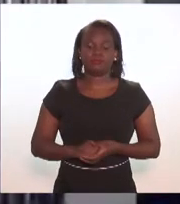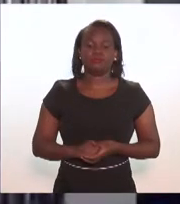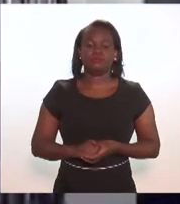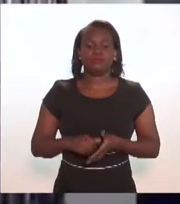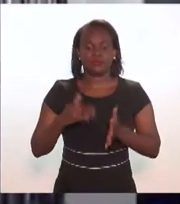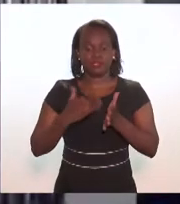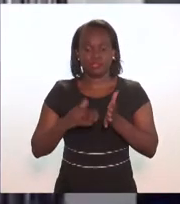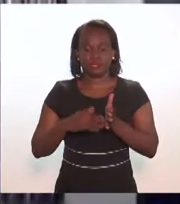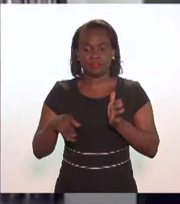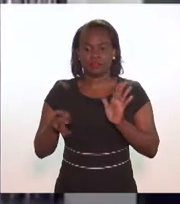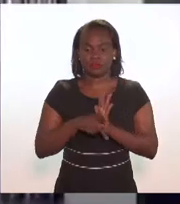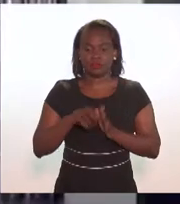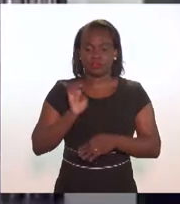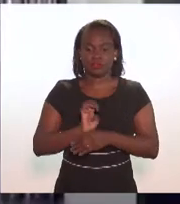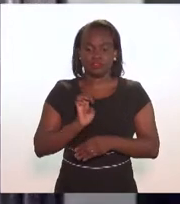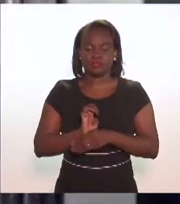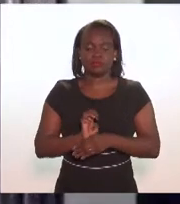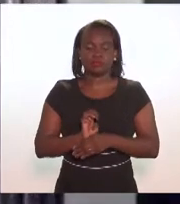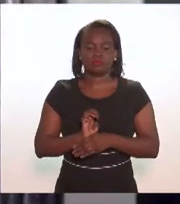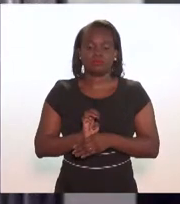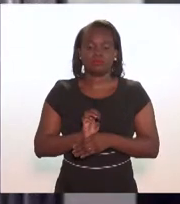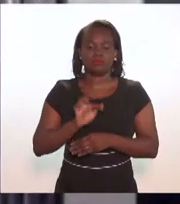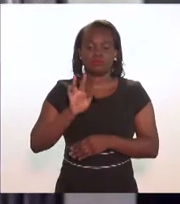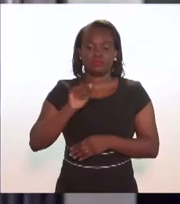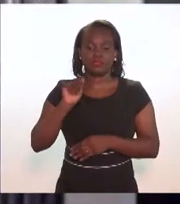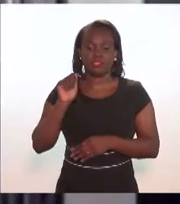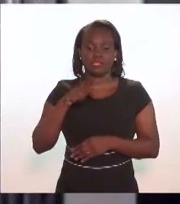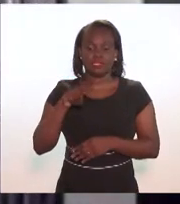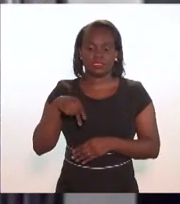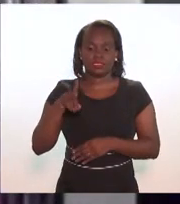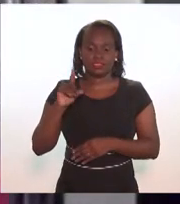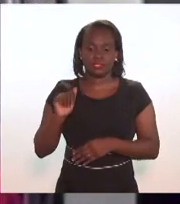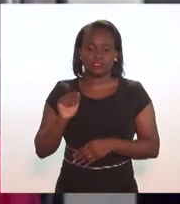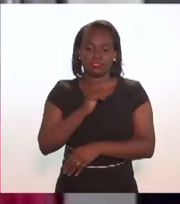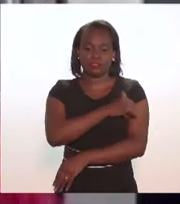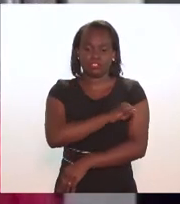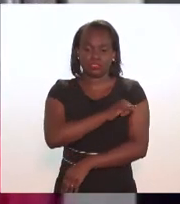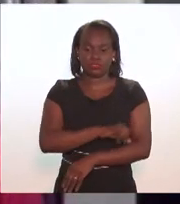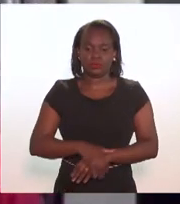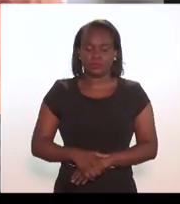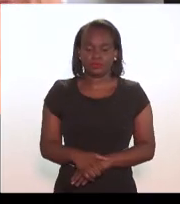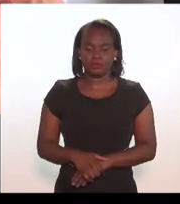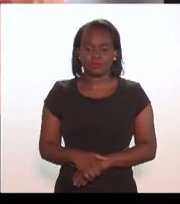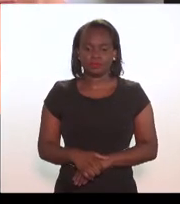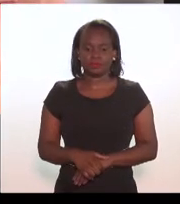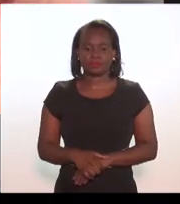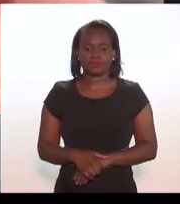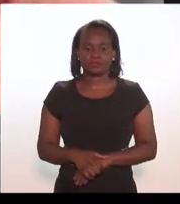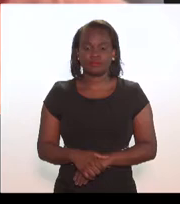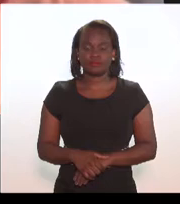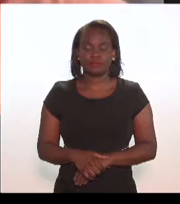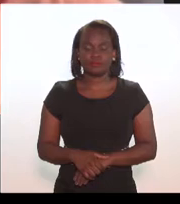secretário de Estado da Fazenda do Rio de Janeiro.